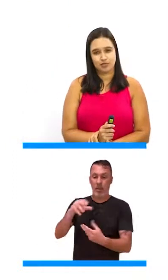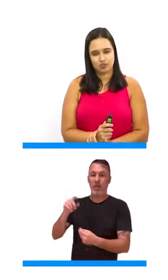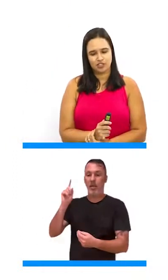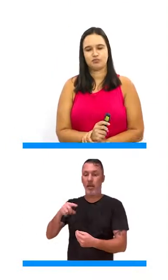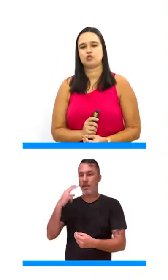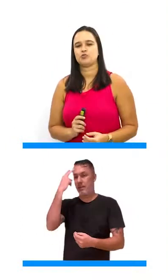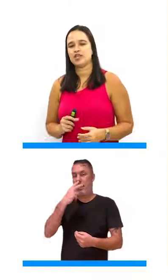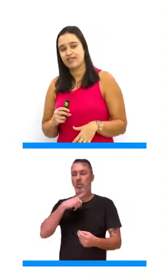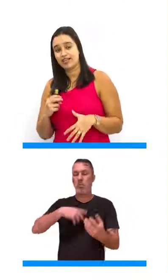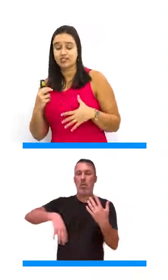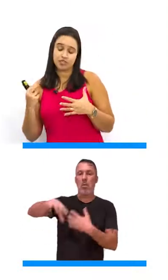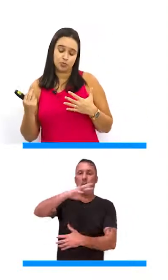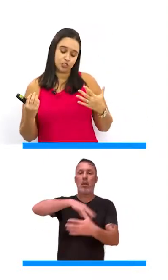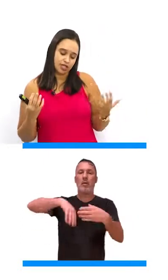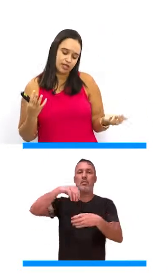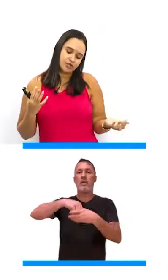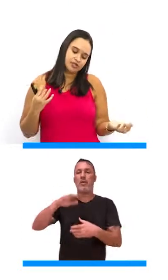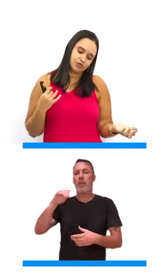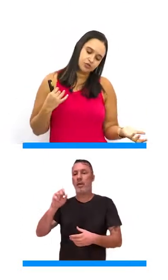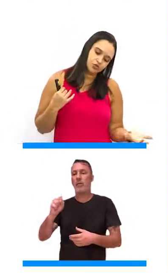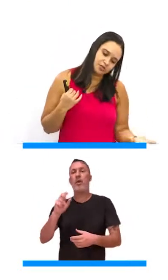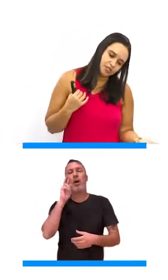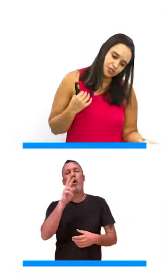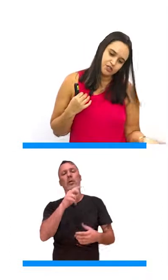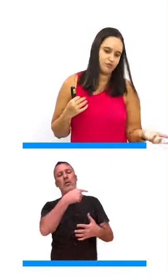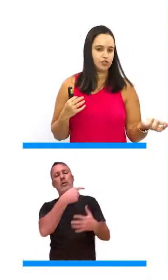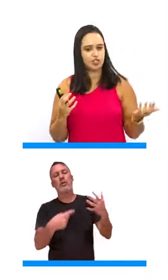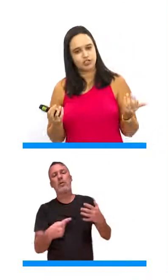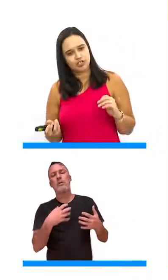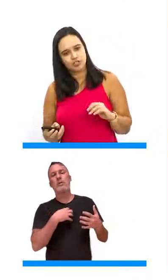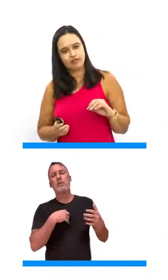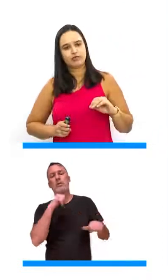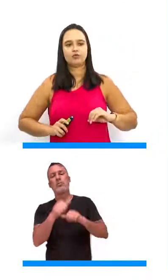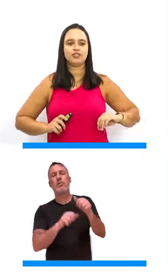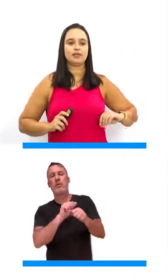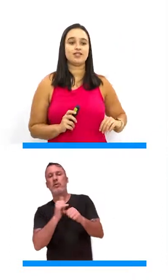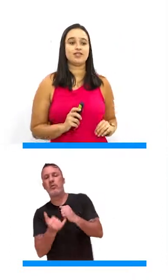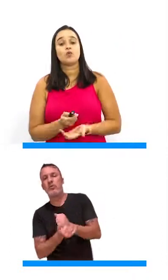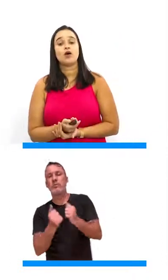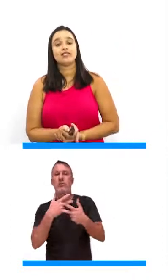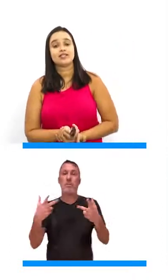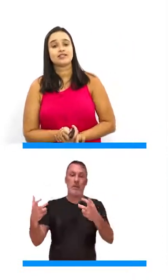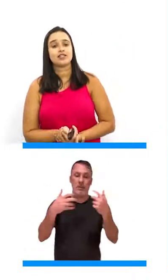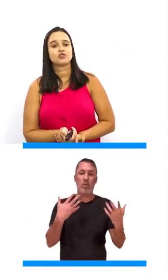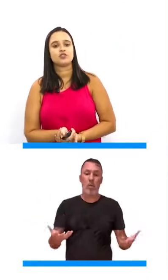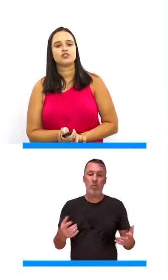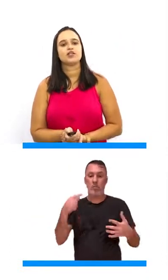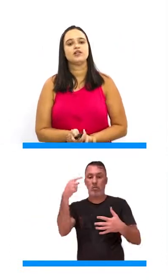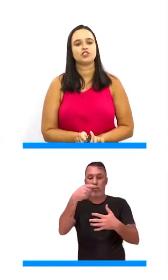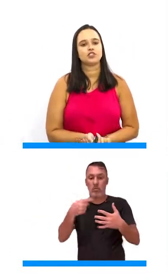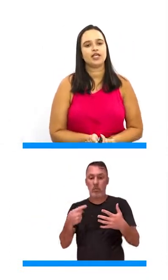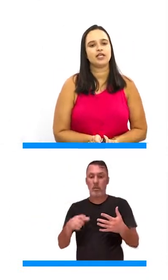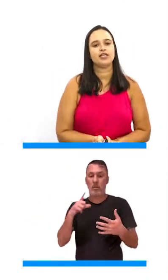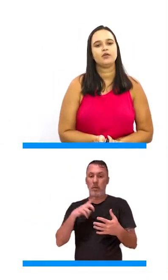dessas questões a gente pode observar que às vezes pode ter sentido de substantivo, de adjetivo, aí o aluno tem que perceber. Qual dessas questões,